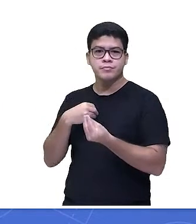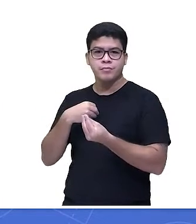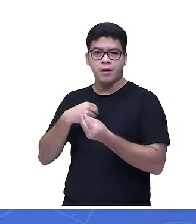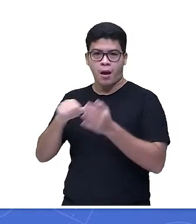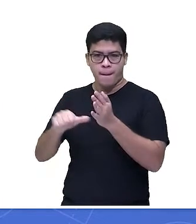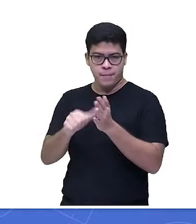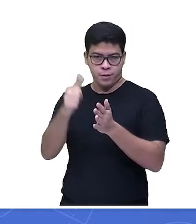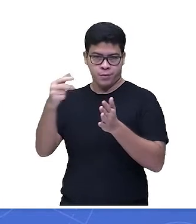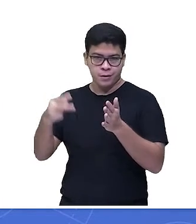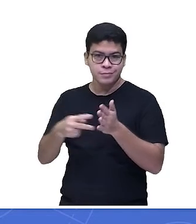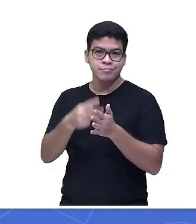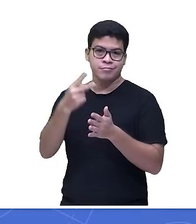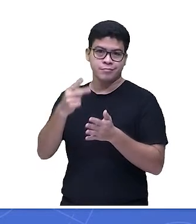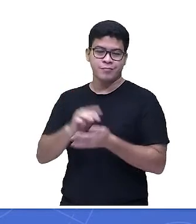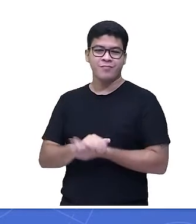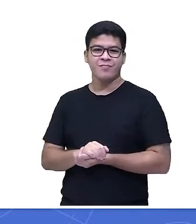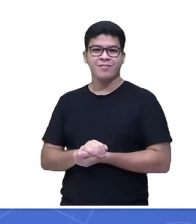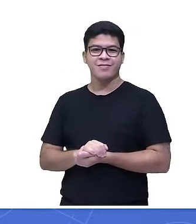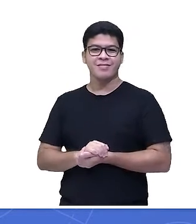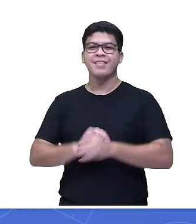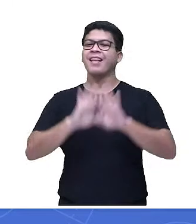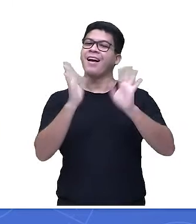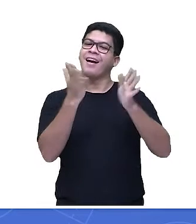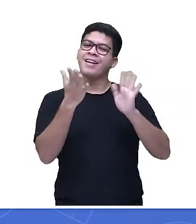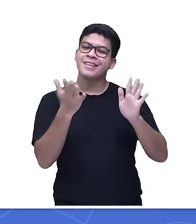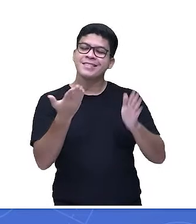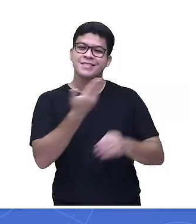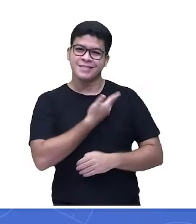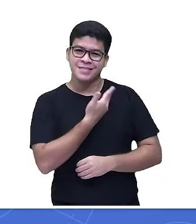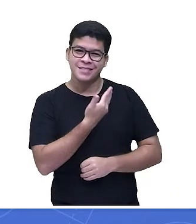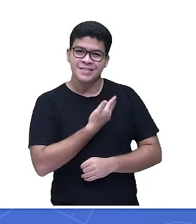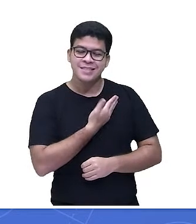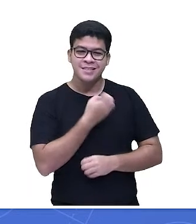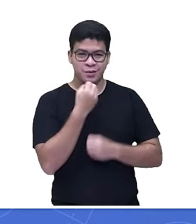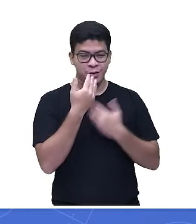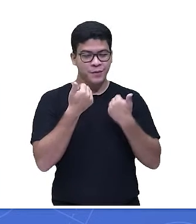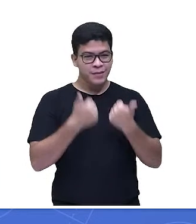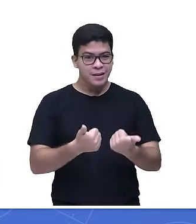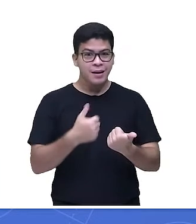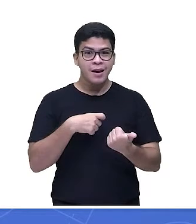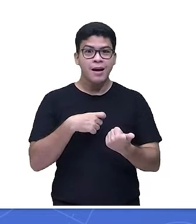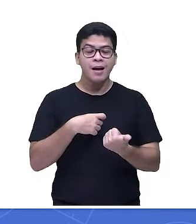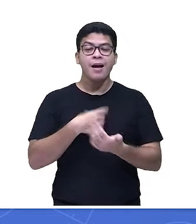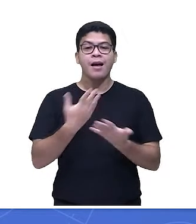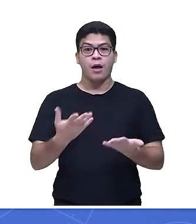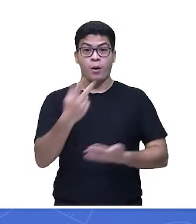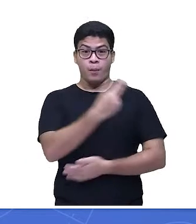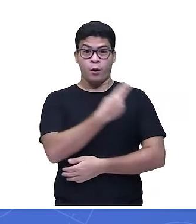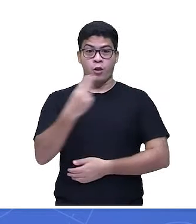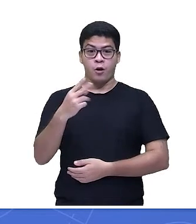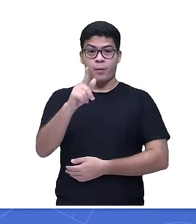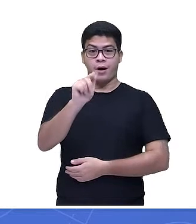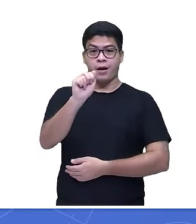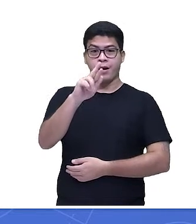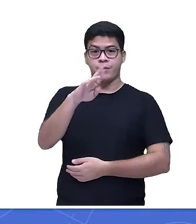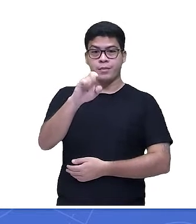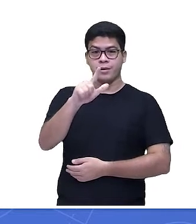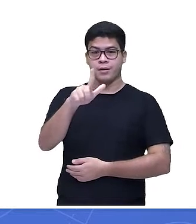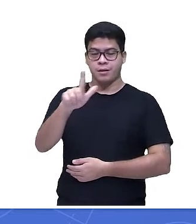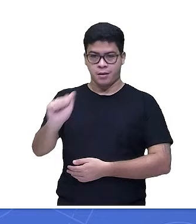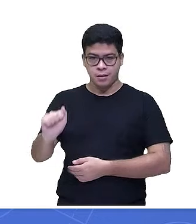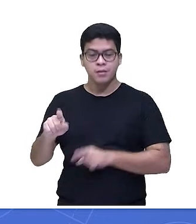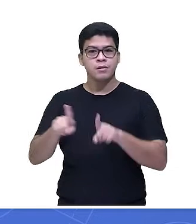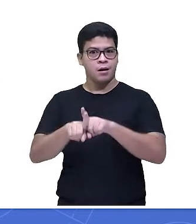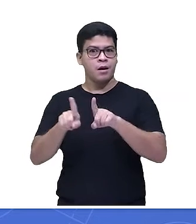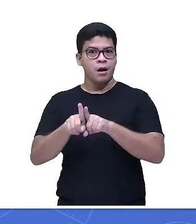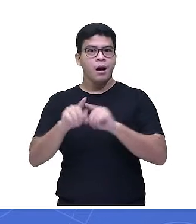secundárias. Olá, queridos alunos, professores presenciais, eu sou a professora Gabriela. Estou aqui com vocês hoje para conversar um